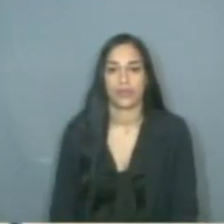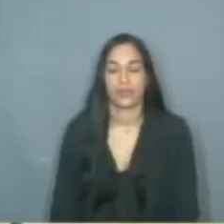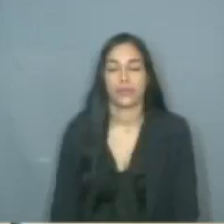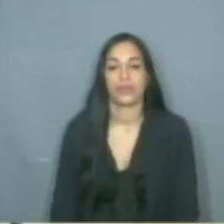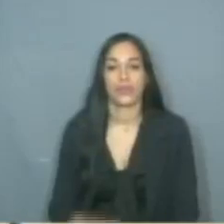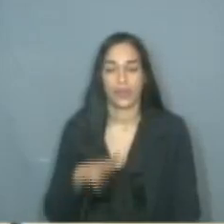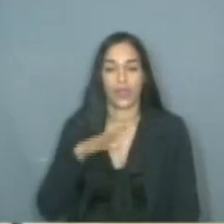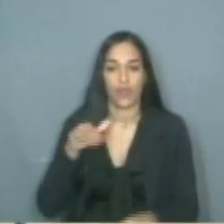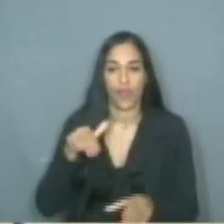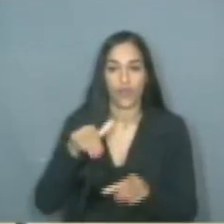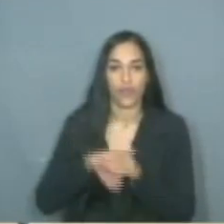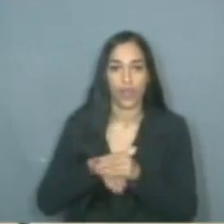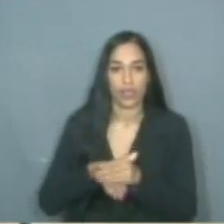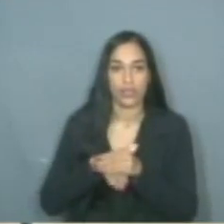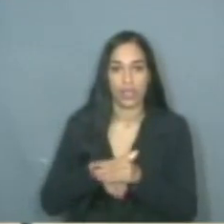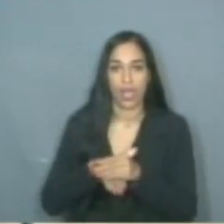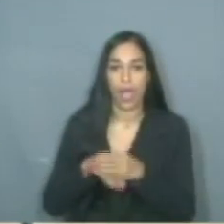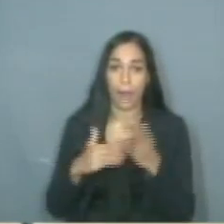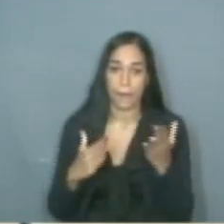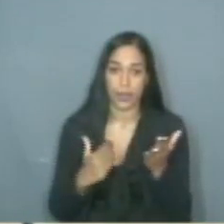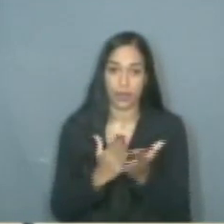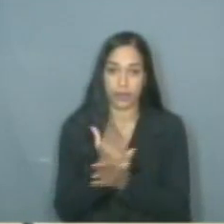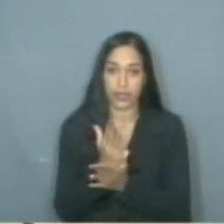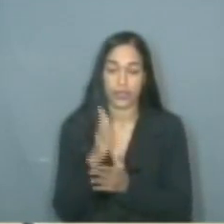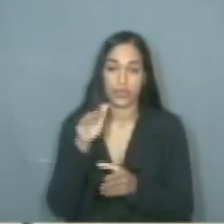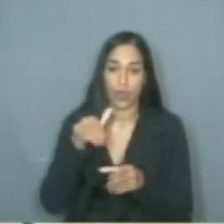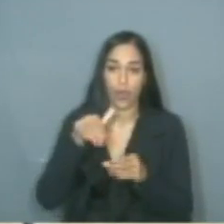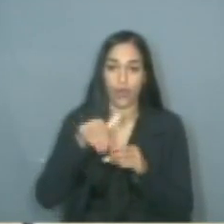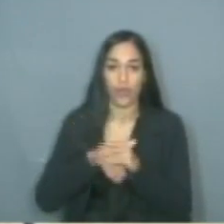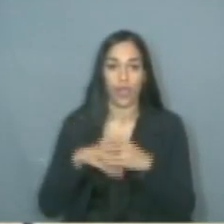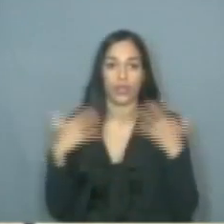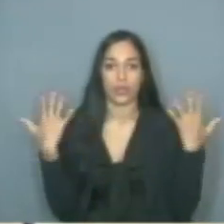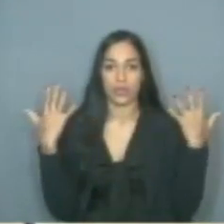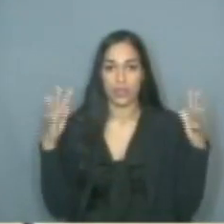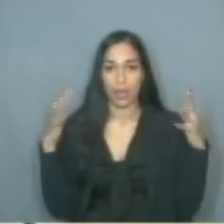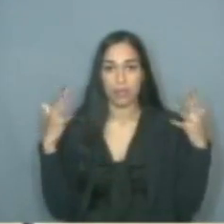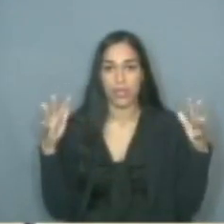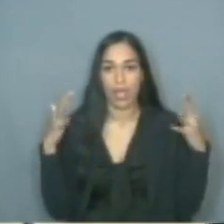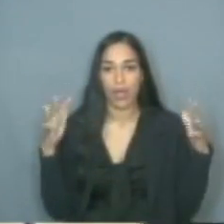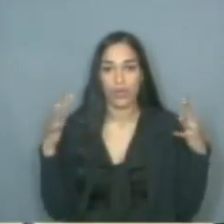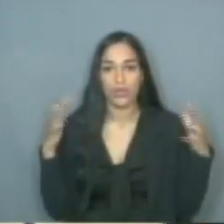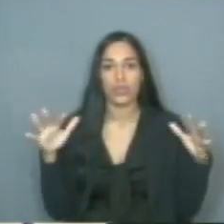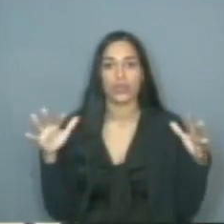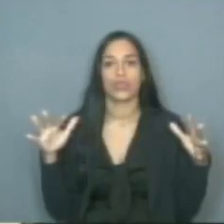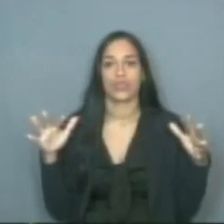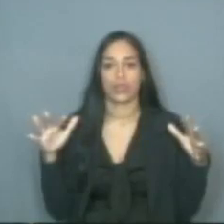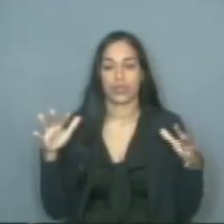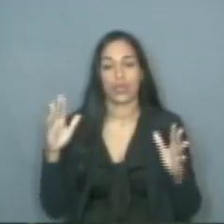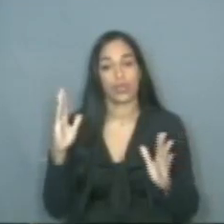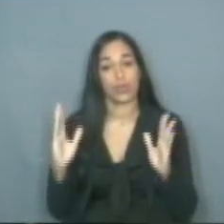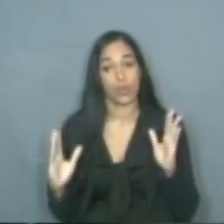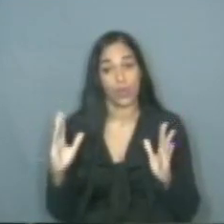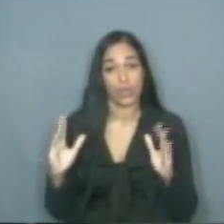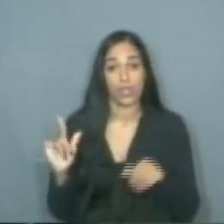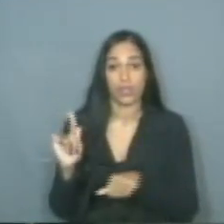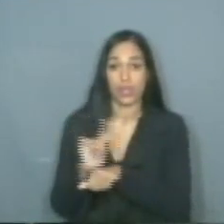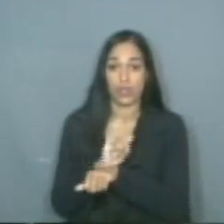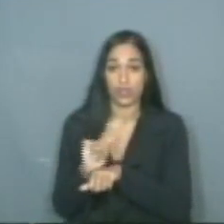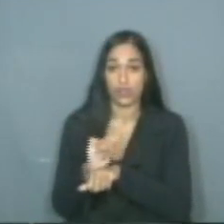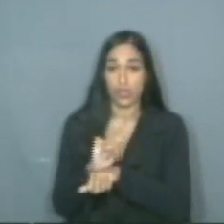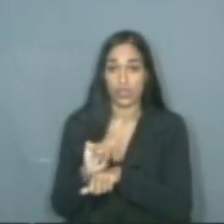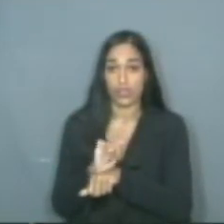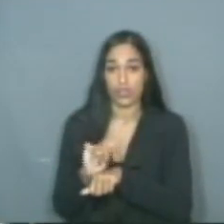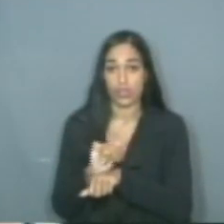vou votar favorável a esse voto de aplausos. A gente sabe que durante a gestão